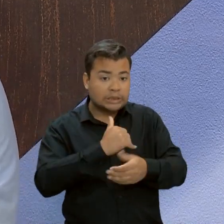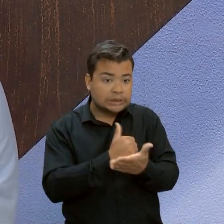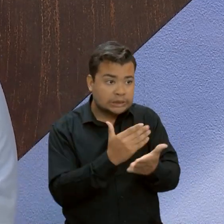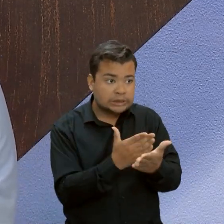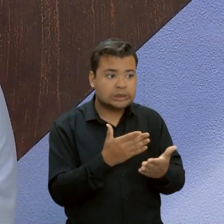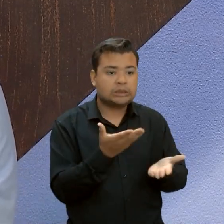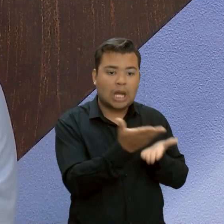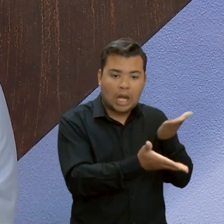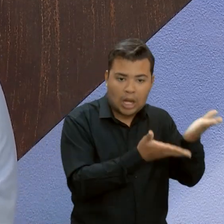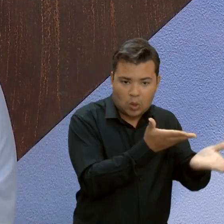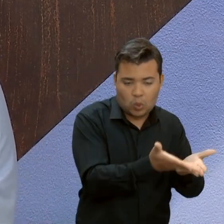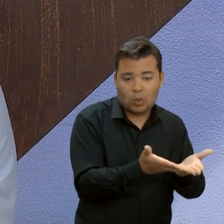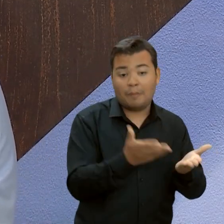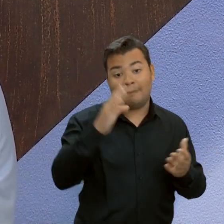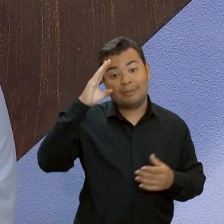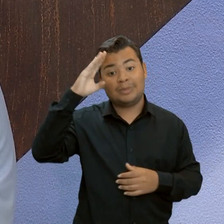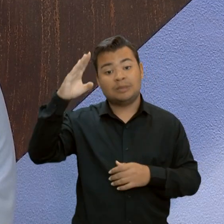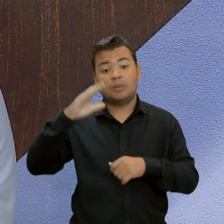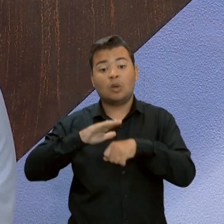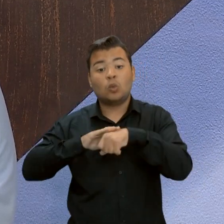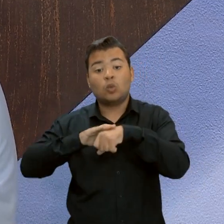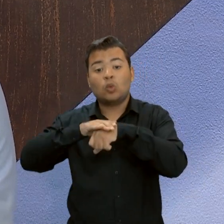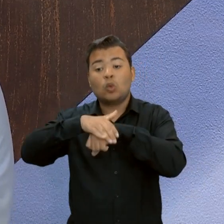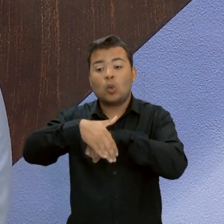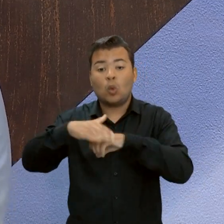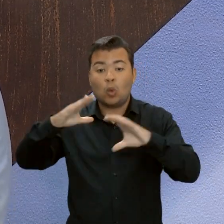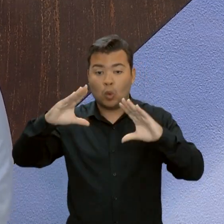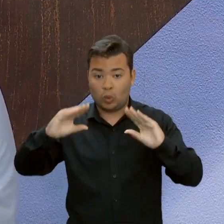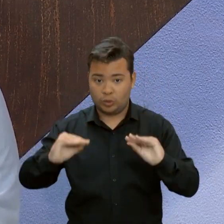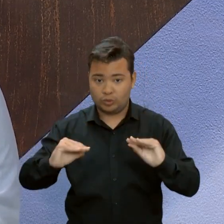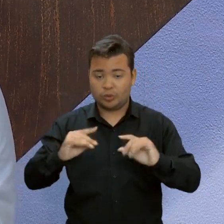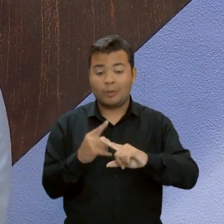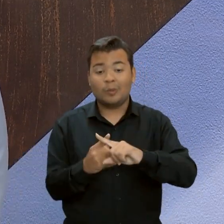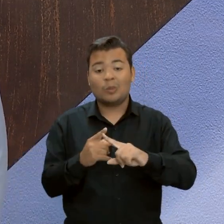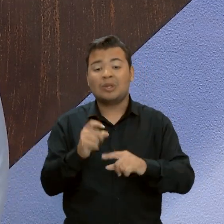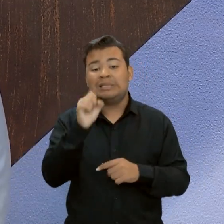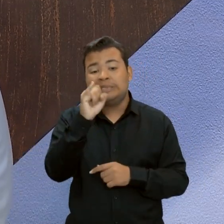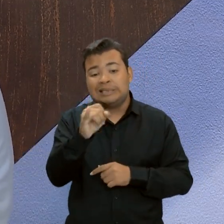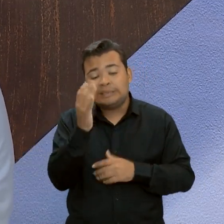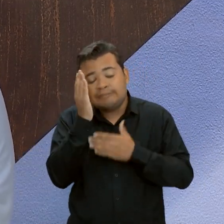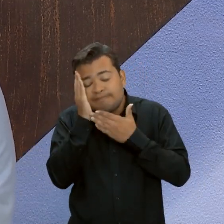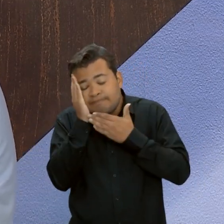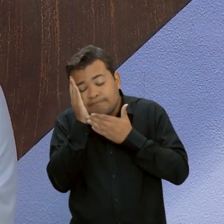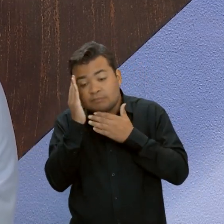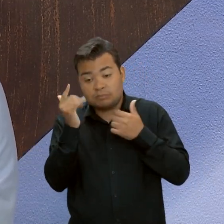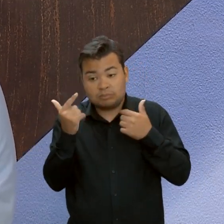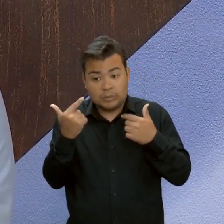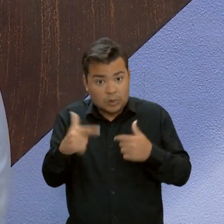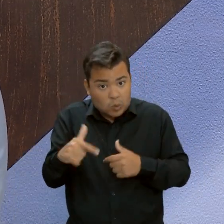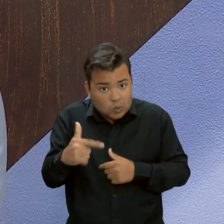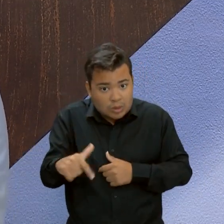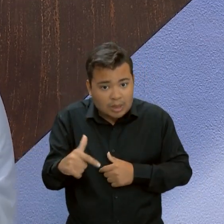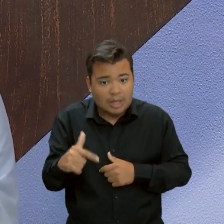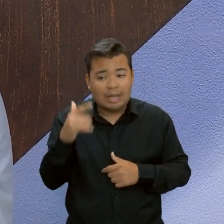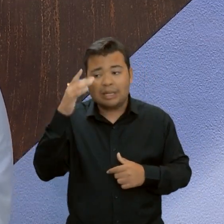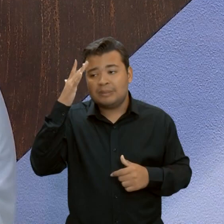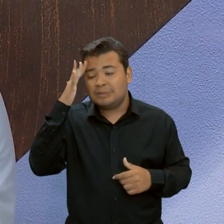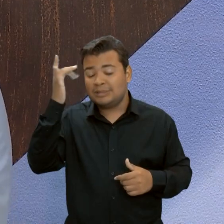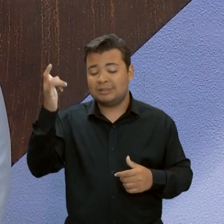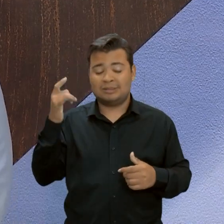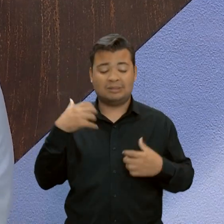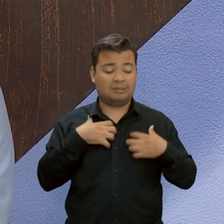né? Porque à noite, realmente, se a gente não tiver um bom sono, no outro dia a gente não está muito legal, e aí você precisa de